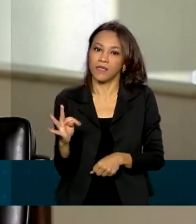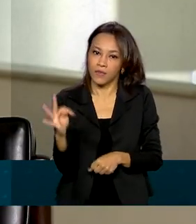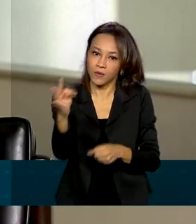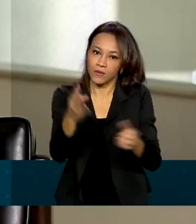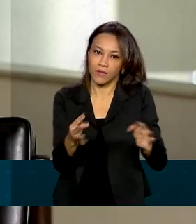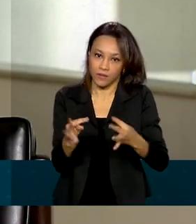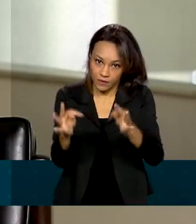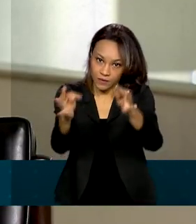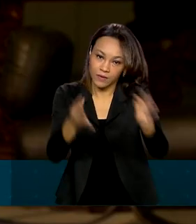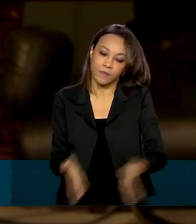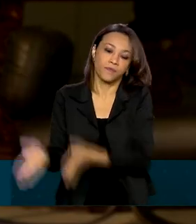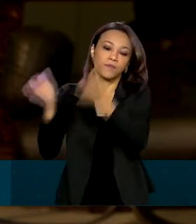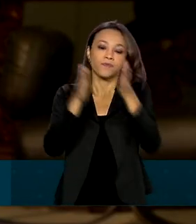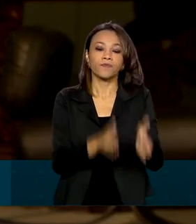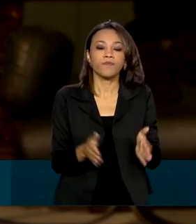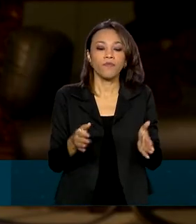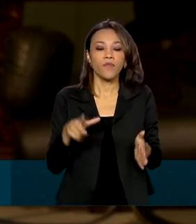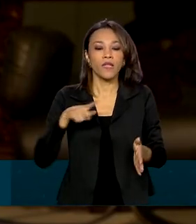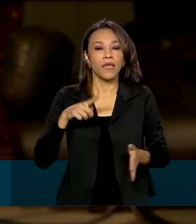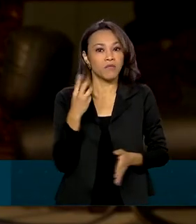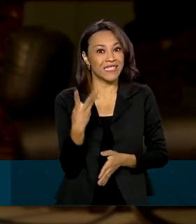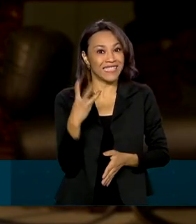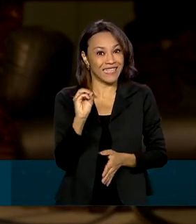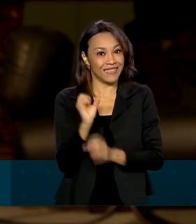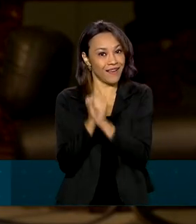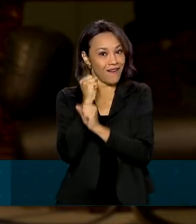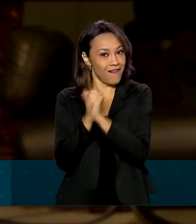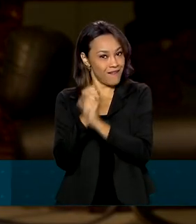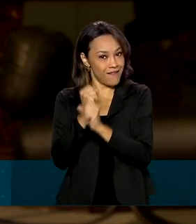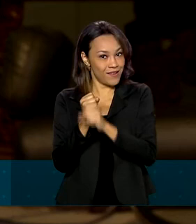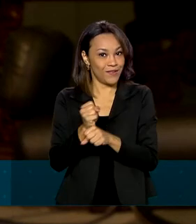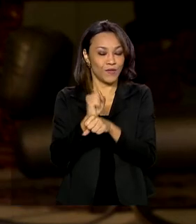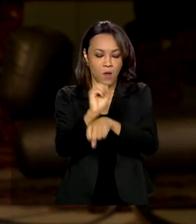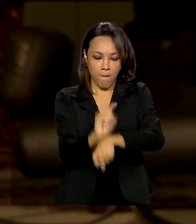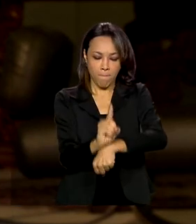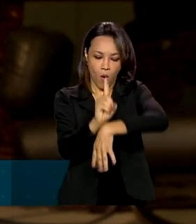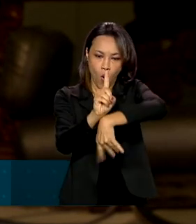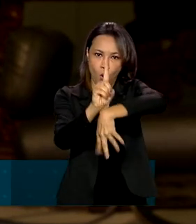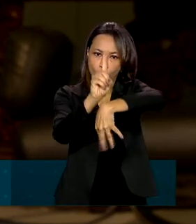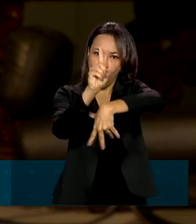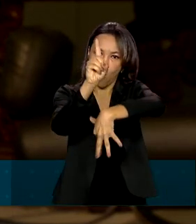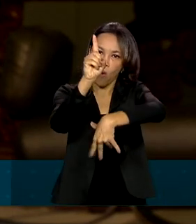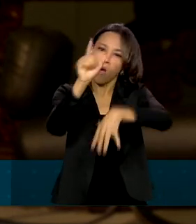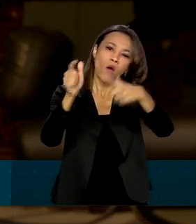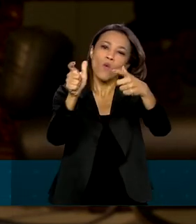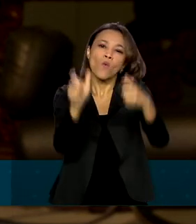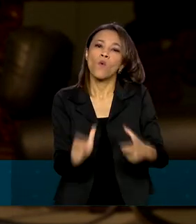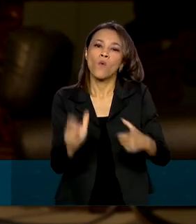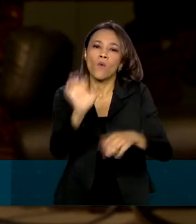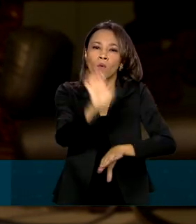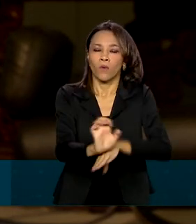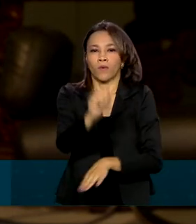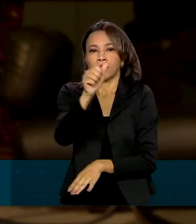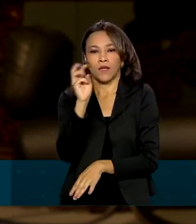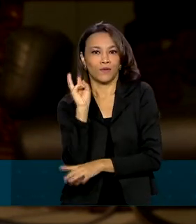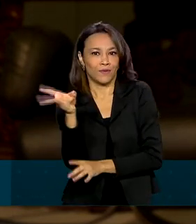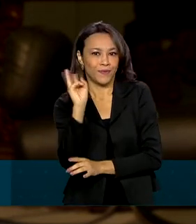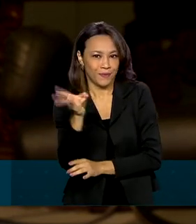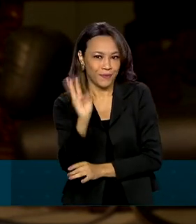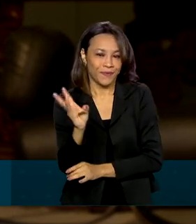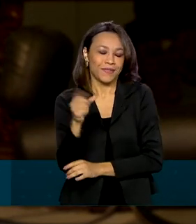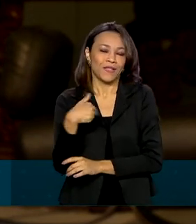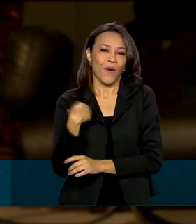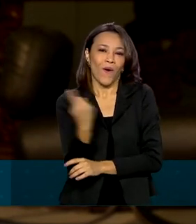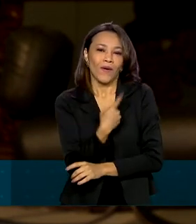30 anos que nós temos a base, o Centro de Lançamento de Alcântara, lá na cidade de Alcântara, e sempre com essa expectativa